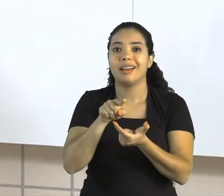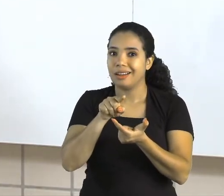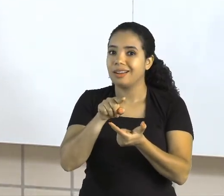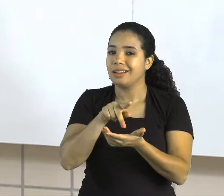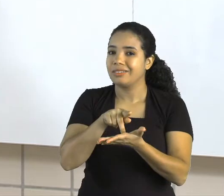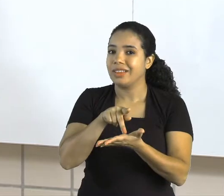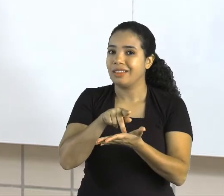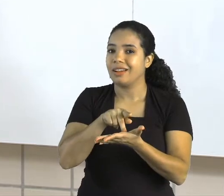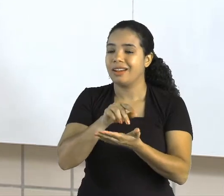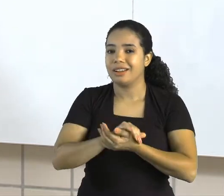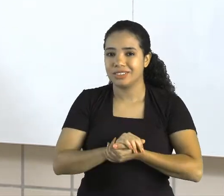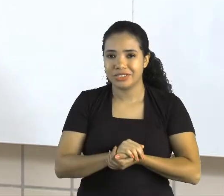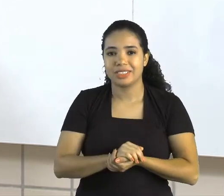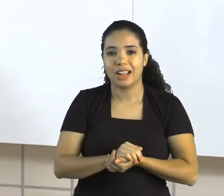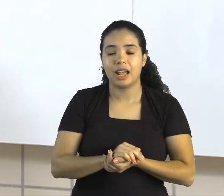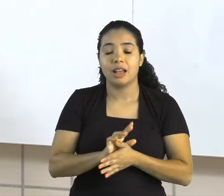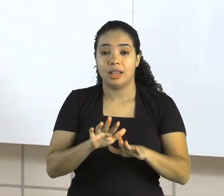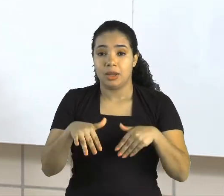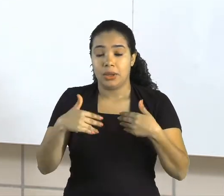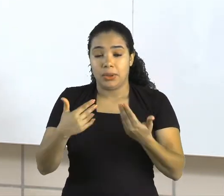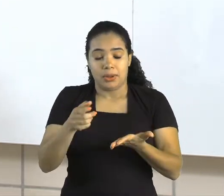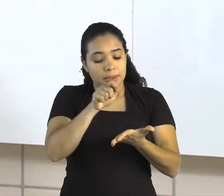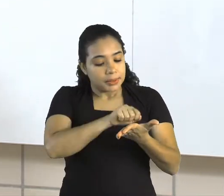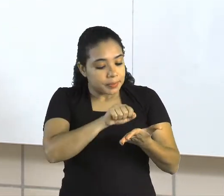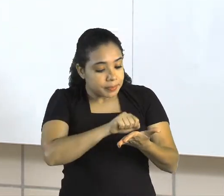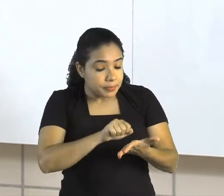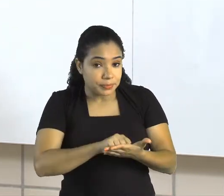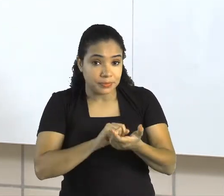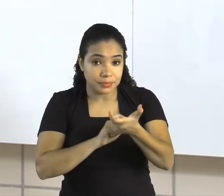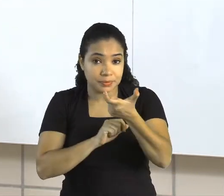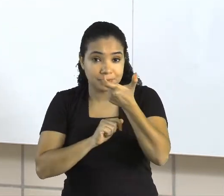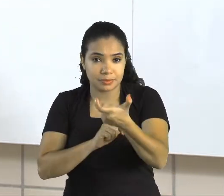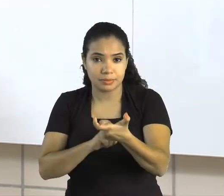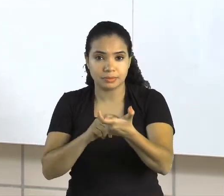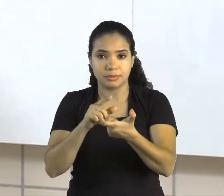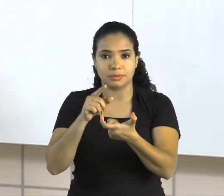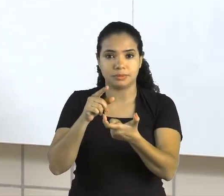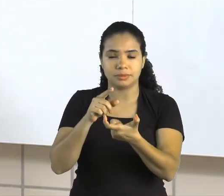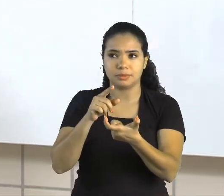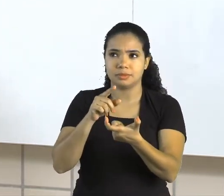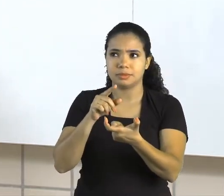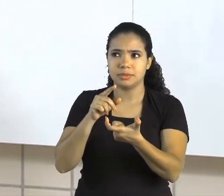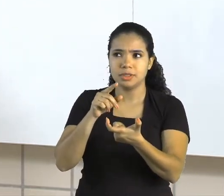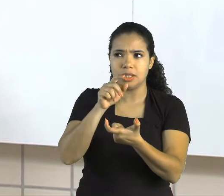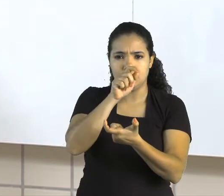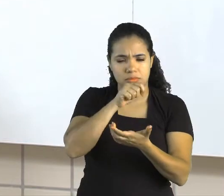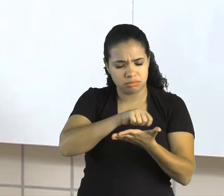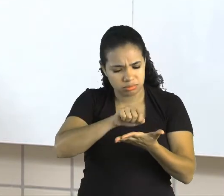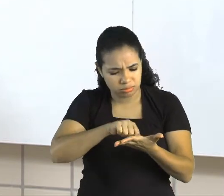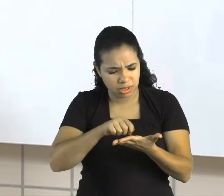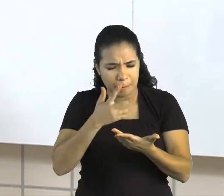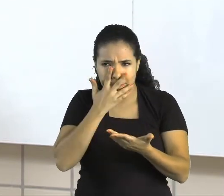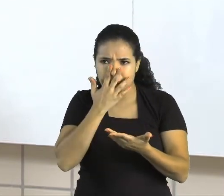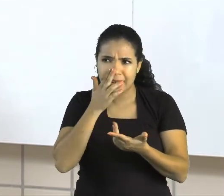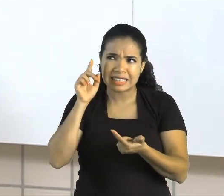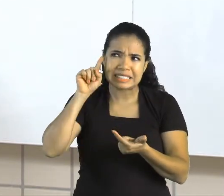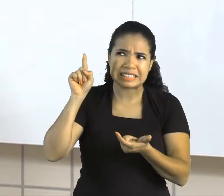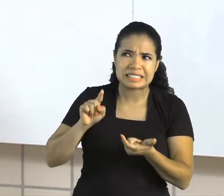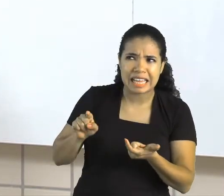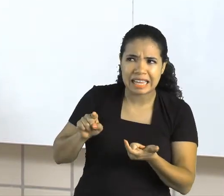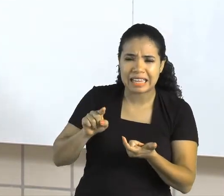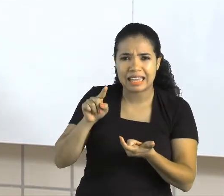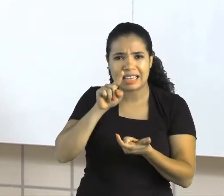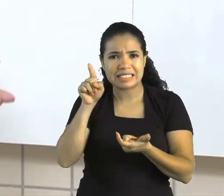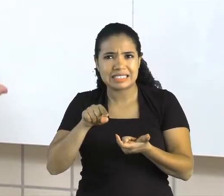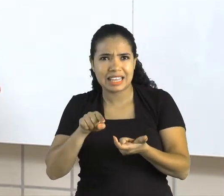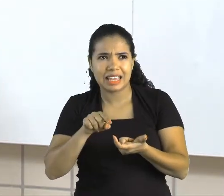nós estamos escrevendo a palavra, você se deparou com a palavra com som de Z. Ai, fiquei em dúvida. Ah, e agora?